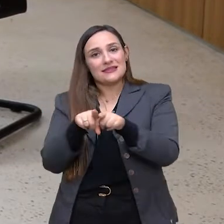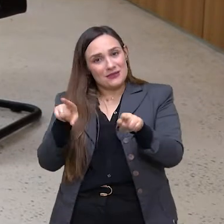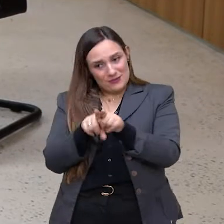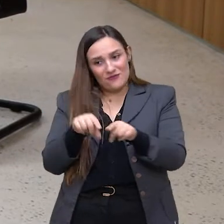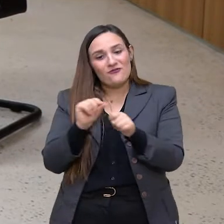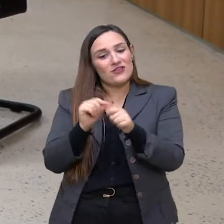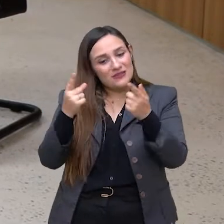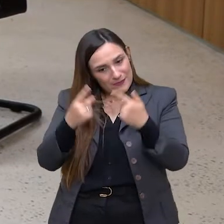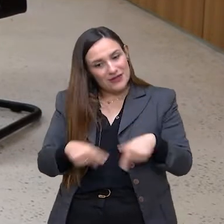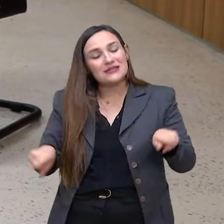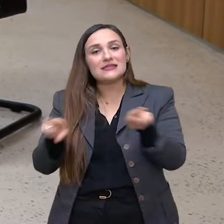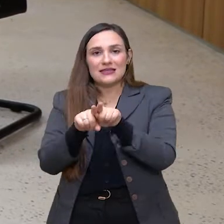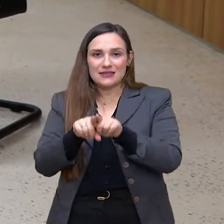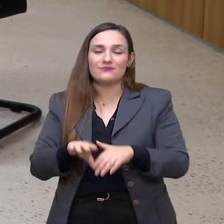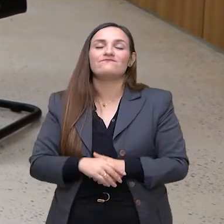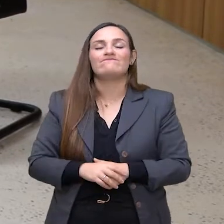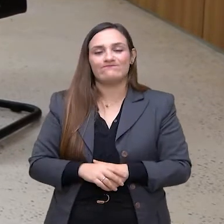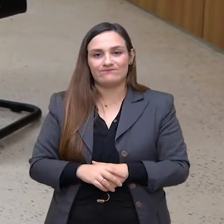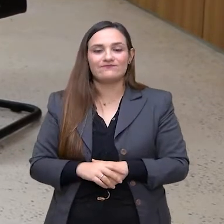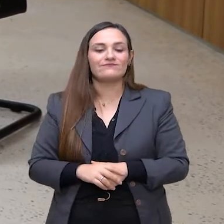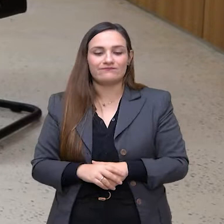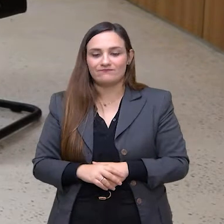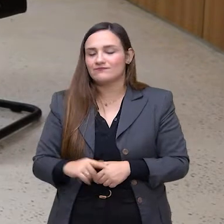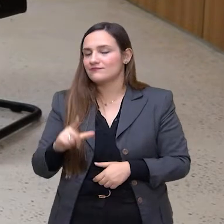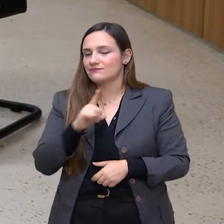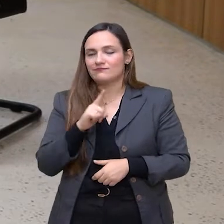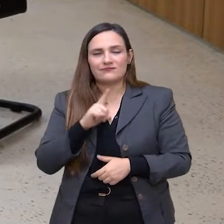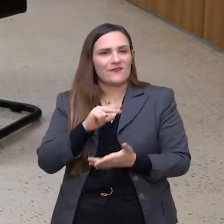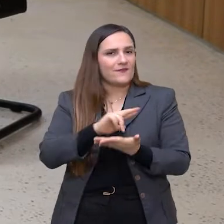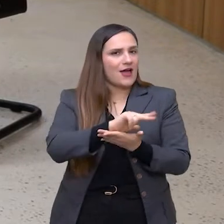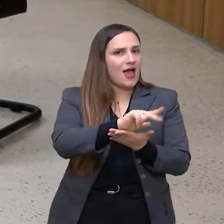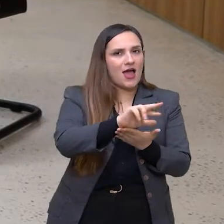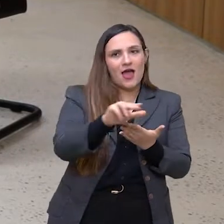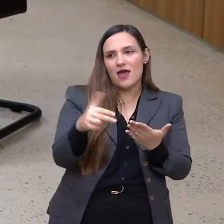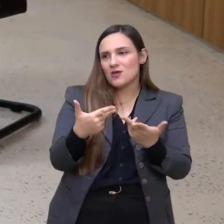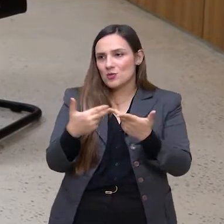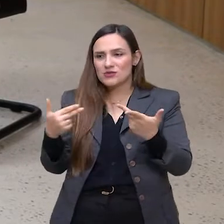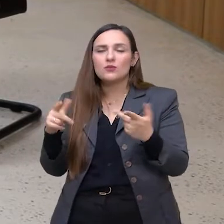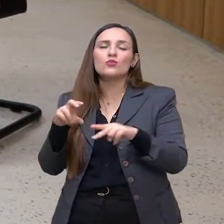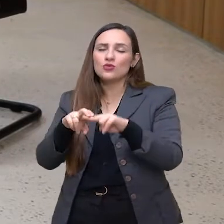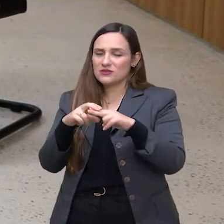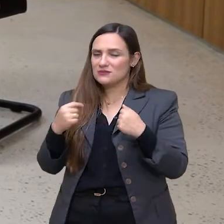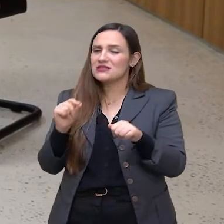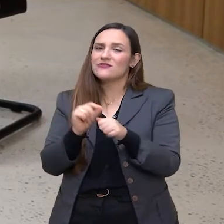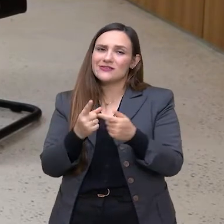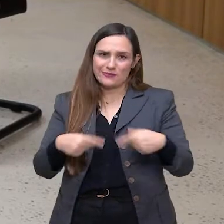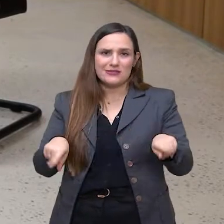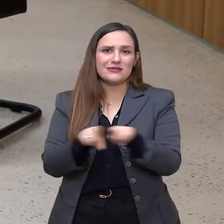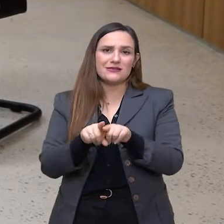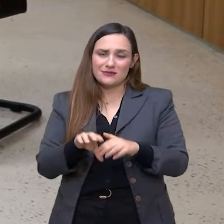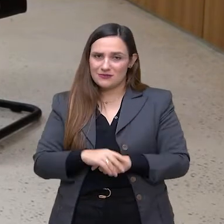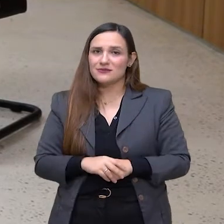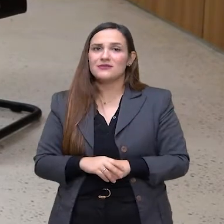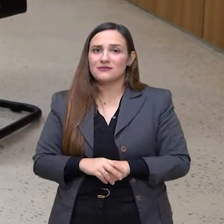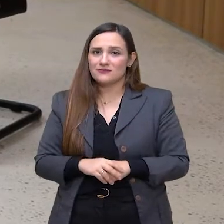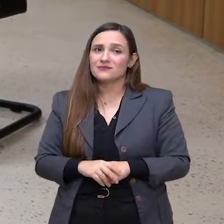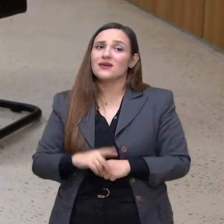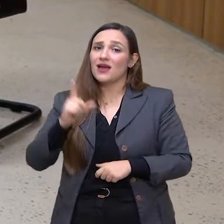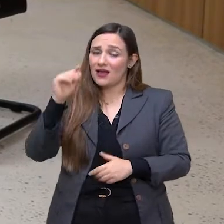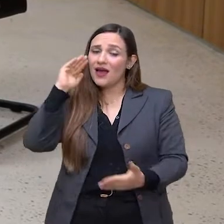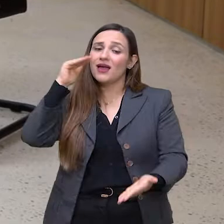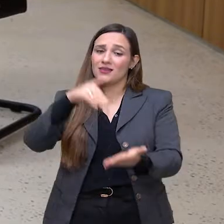pensado em parcerias. Então, nossa, é essencial essa busca de parcerias, né? Tem como ilustrar uma solução de